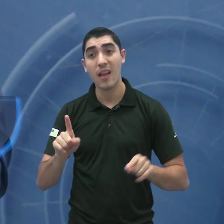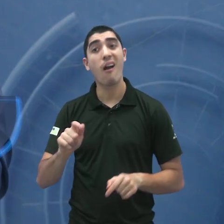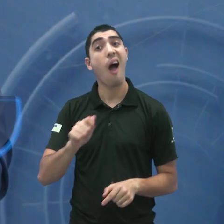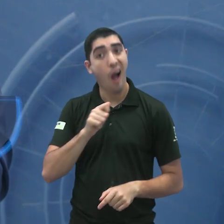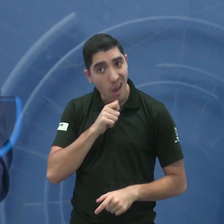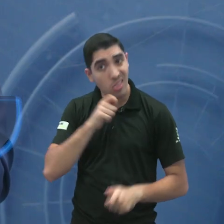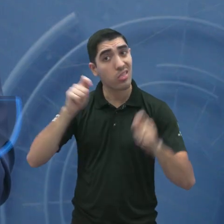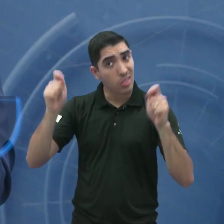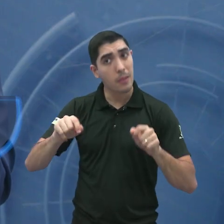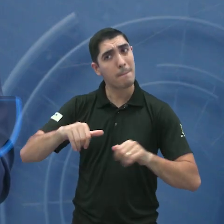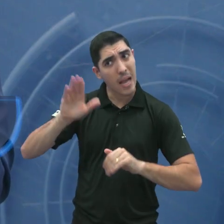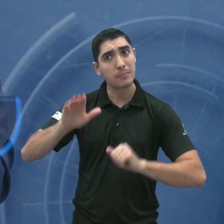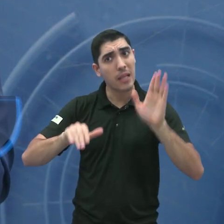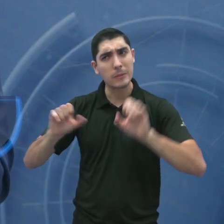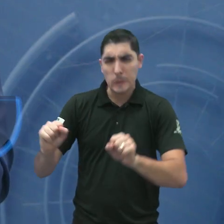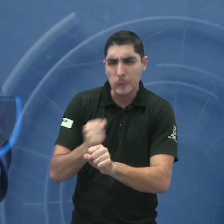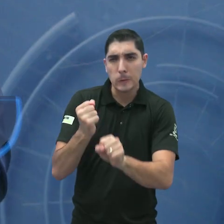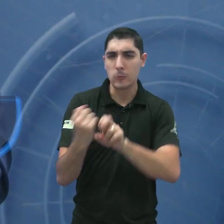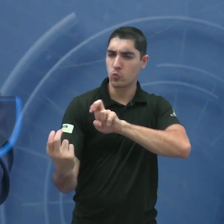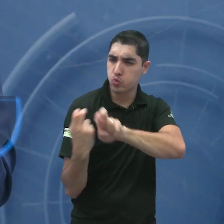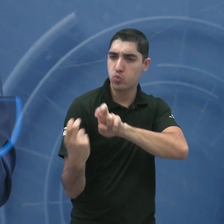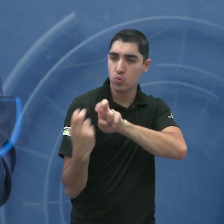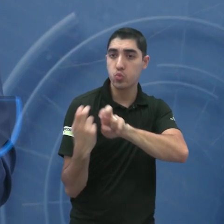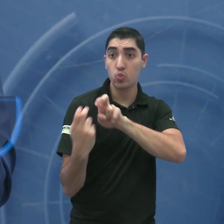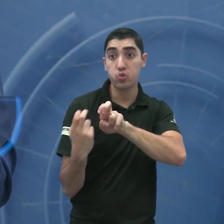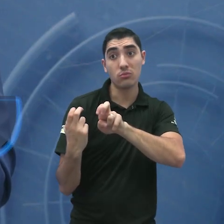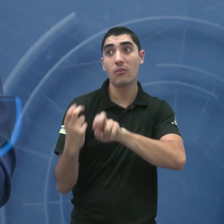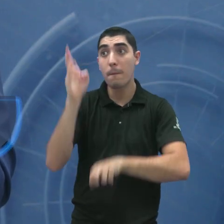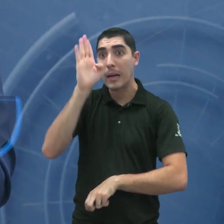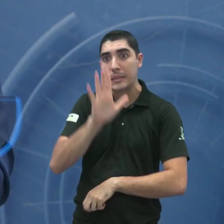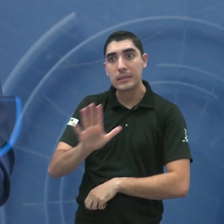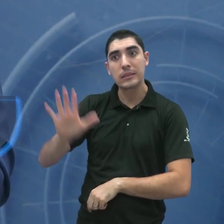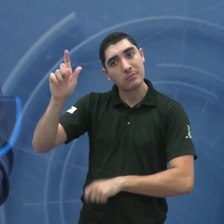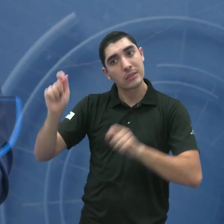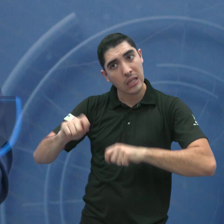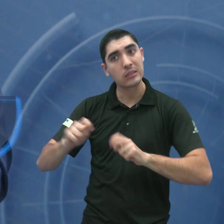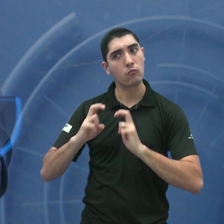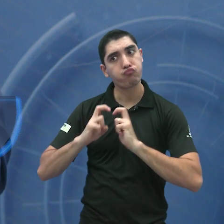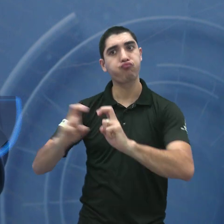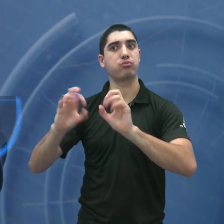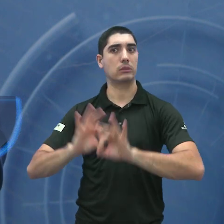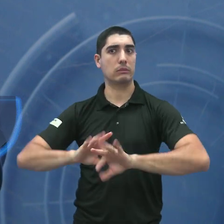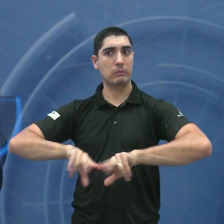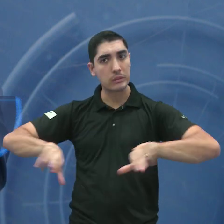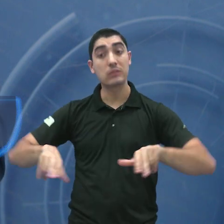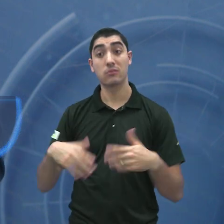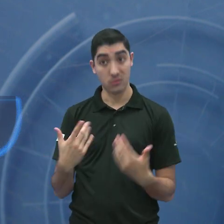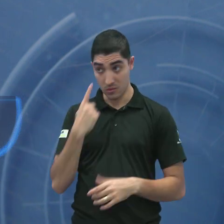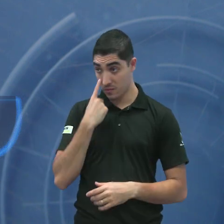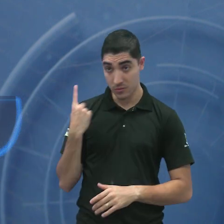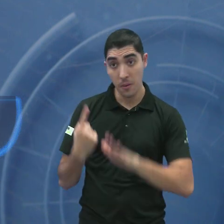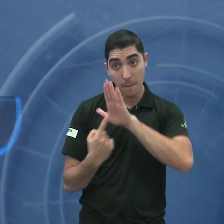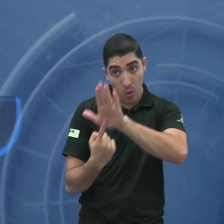tem espaço para crescer, né, e se diversificar aqui no nosso Brasil. Então, olha só como a gente viu